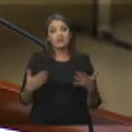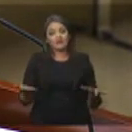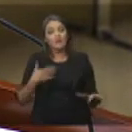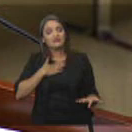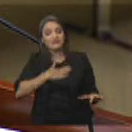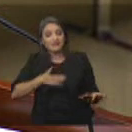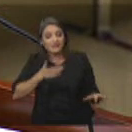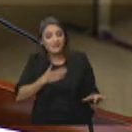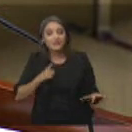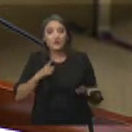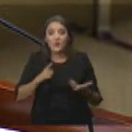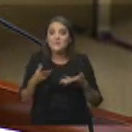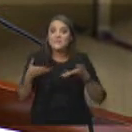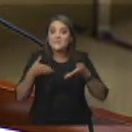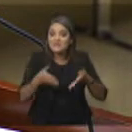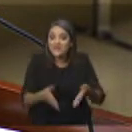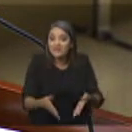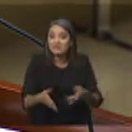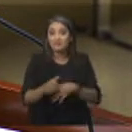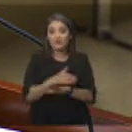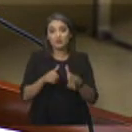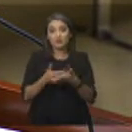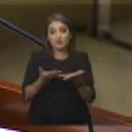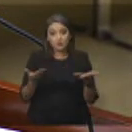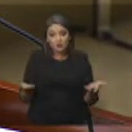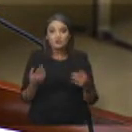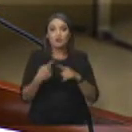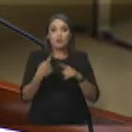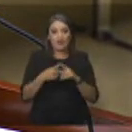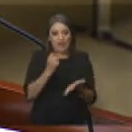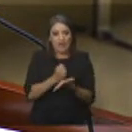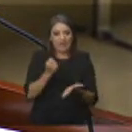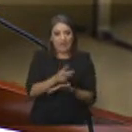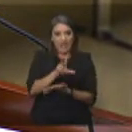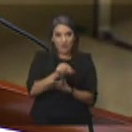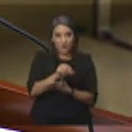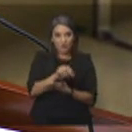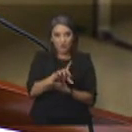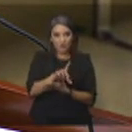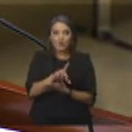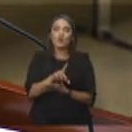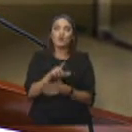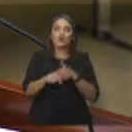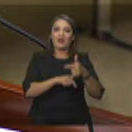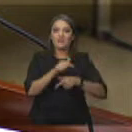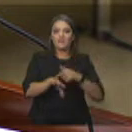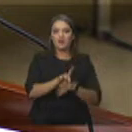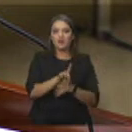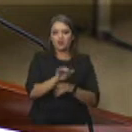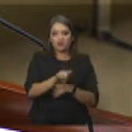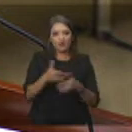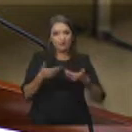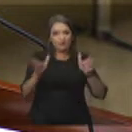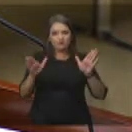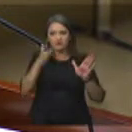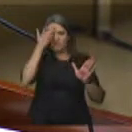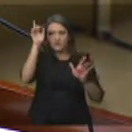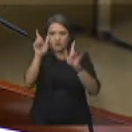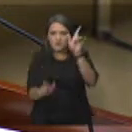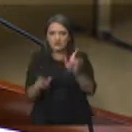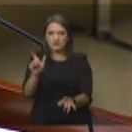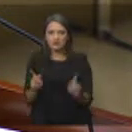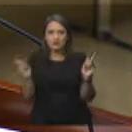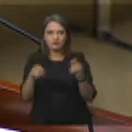que pude participar de tudo isso, tão logo colocamos a Carteira de Trabalho Digital à disposição dos cidadãos. E